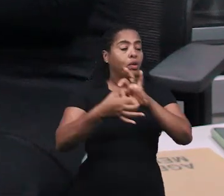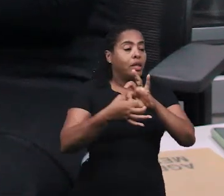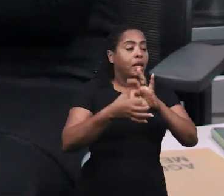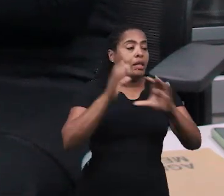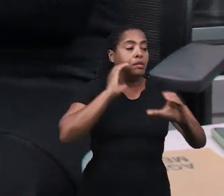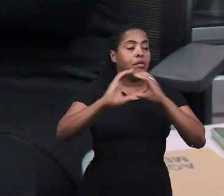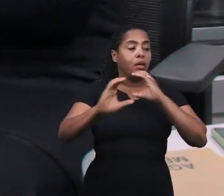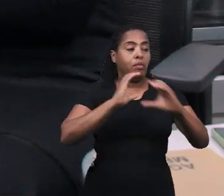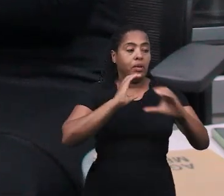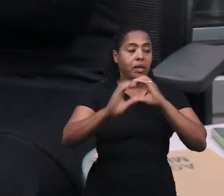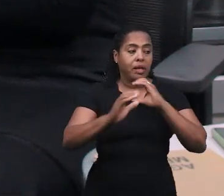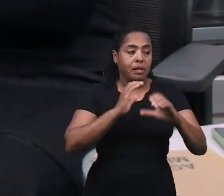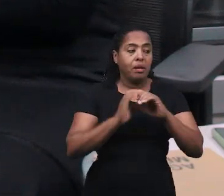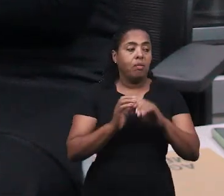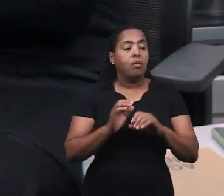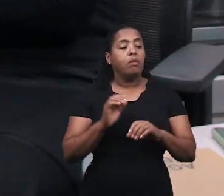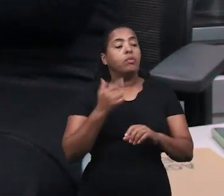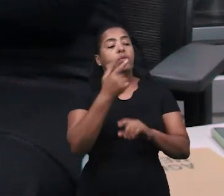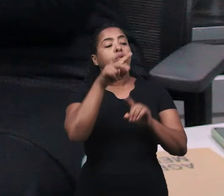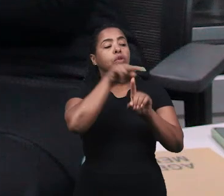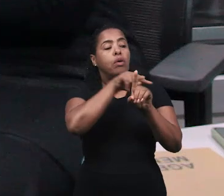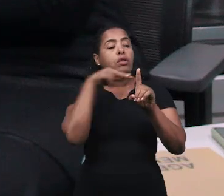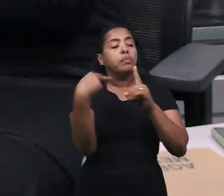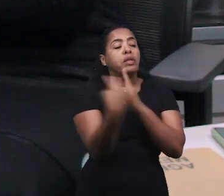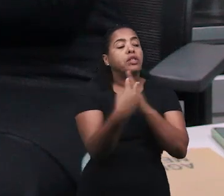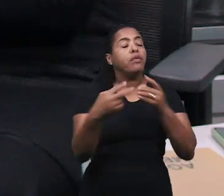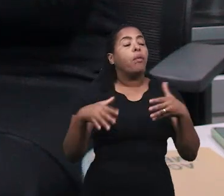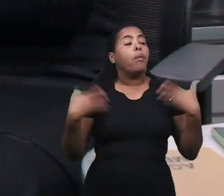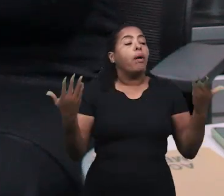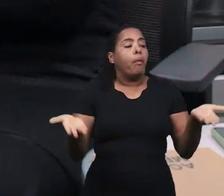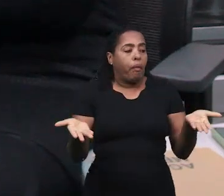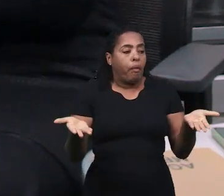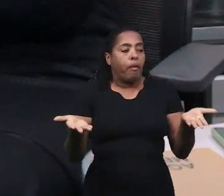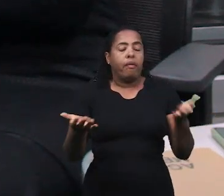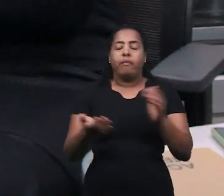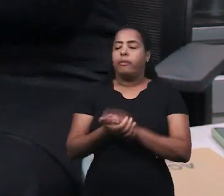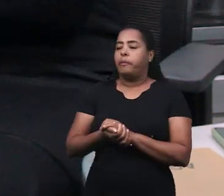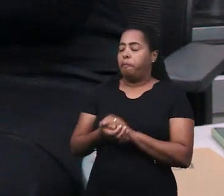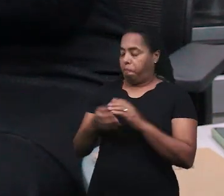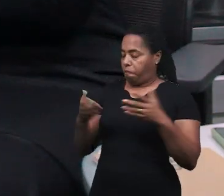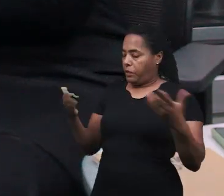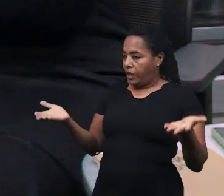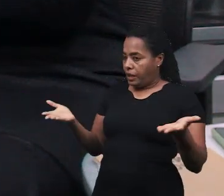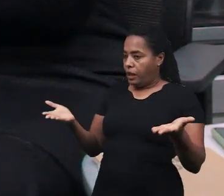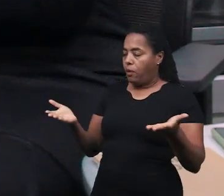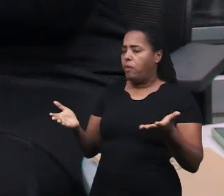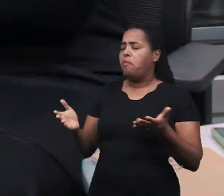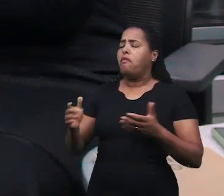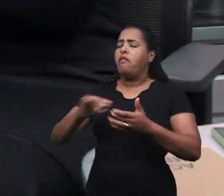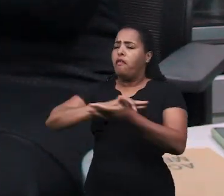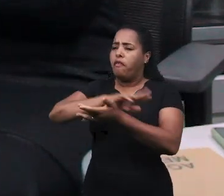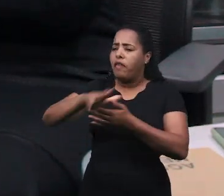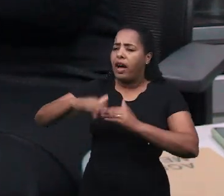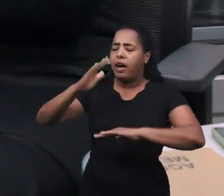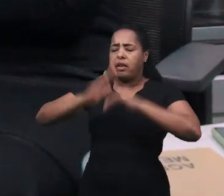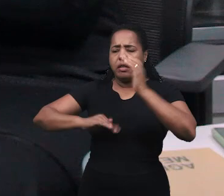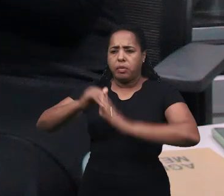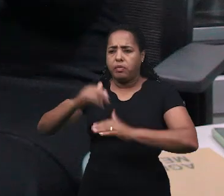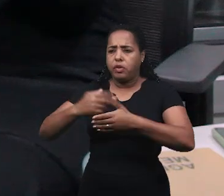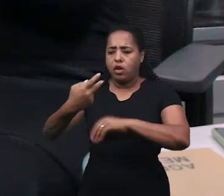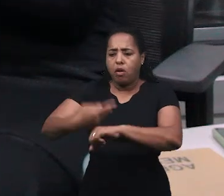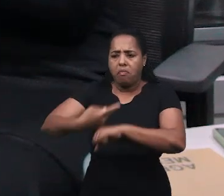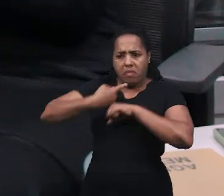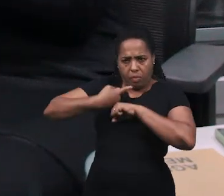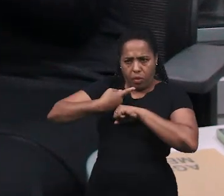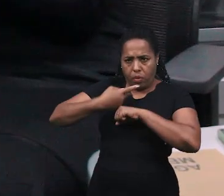e agora aplicando propriamente a comunicação da Igreja Cristã Maranata? Sim. Vale ressaltar que muitos profissionais